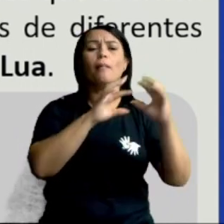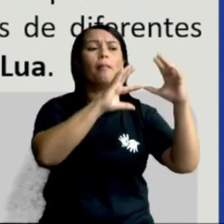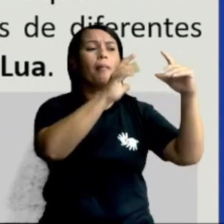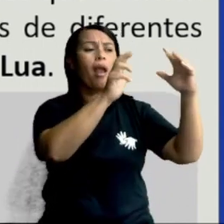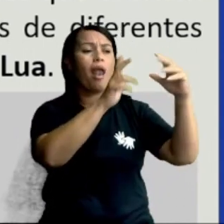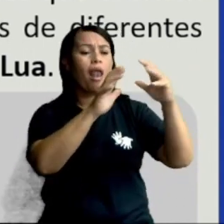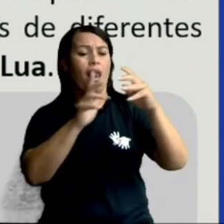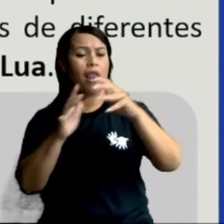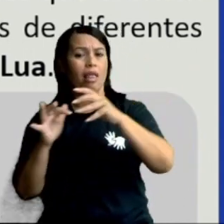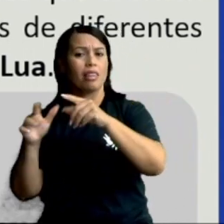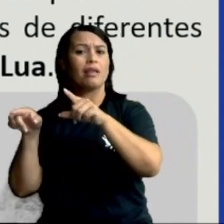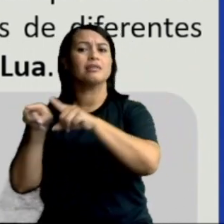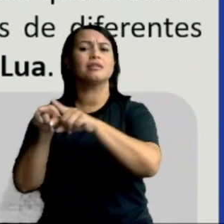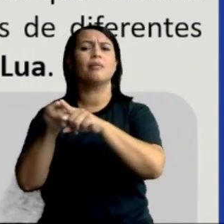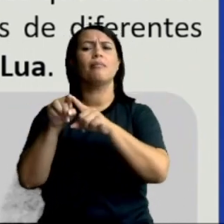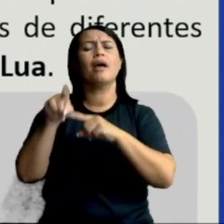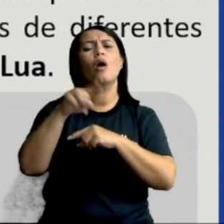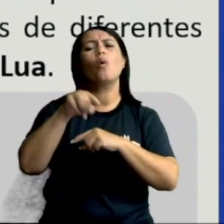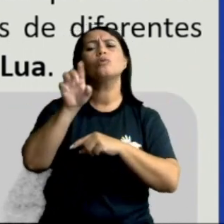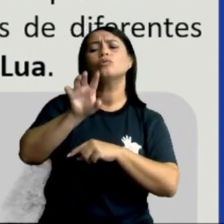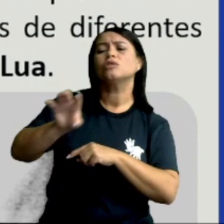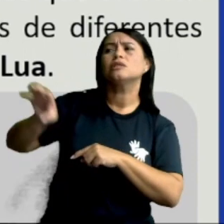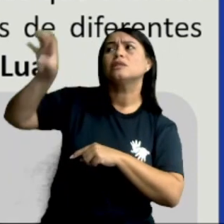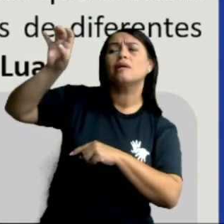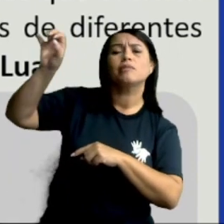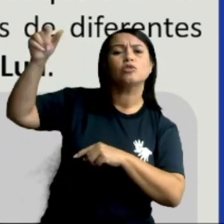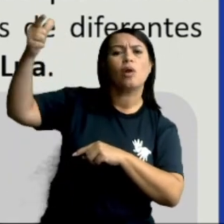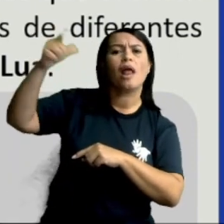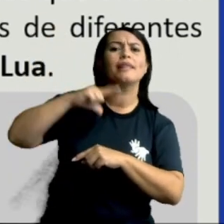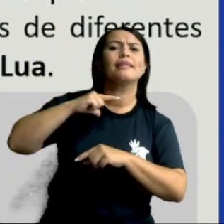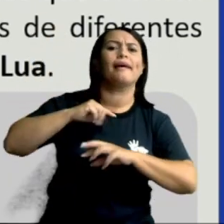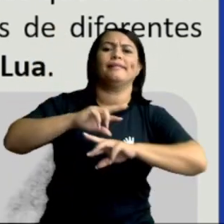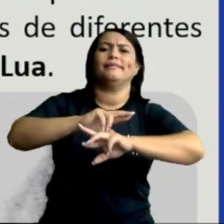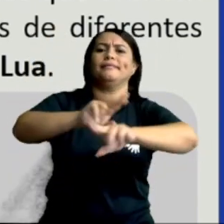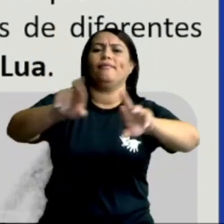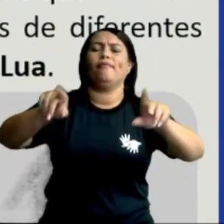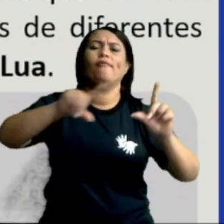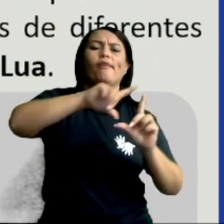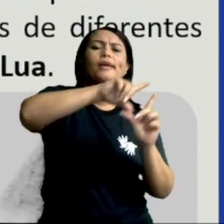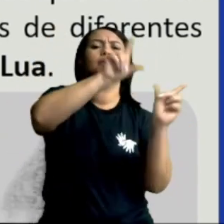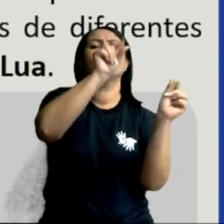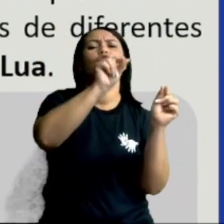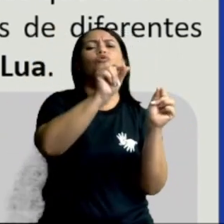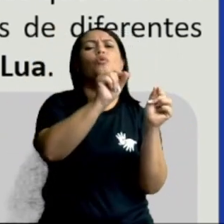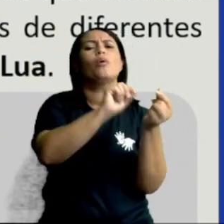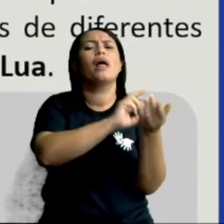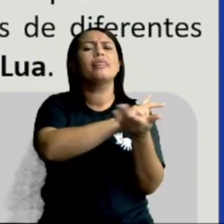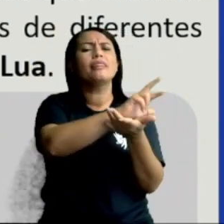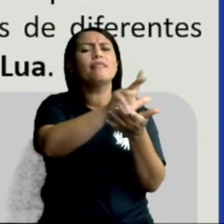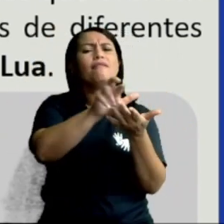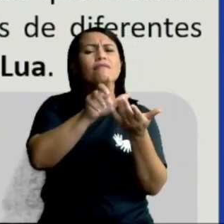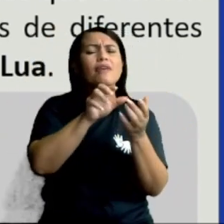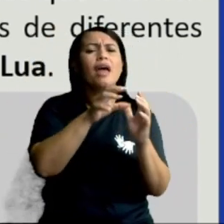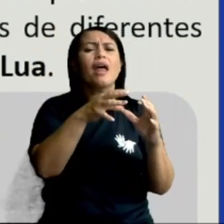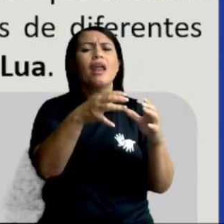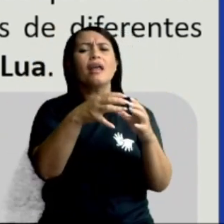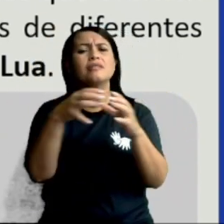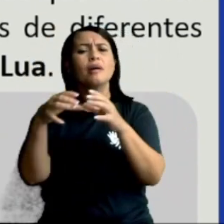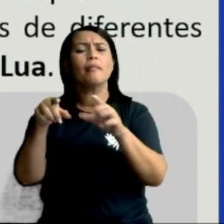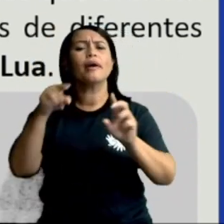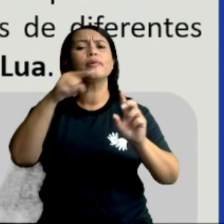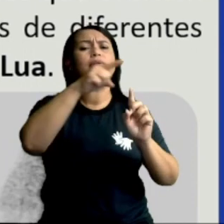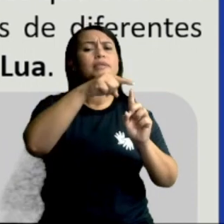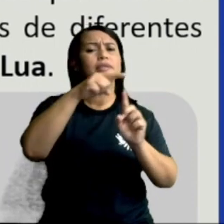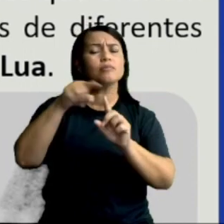planetas e asteroides. No Sistema Solar, existem centenas de luas de diferentes tamanhos, formatos e tipos.